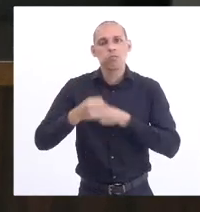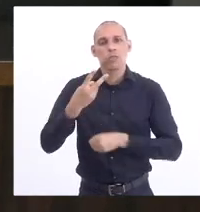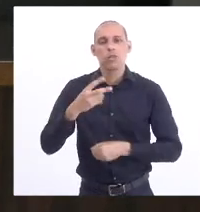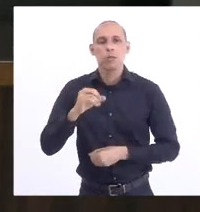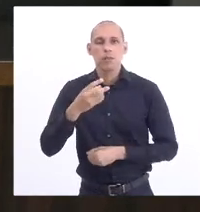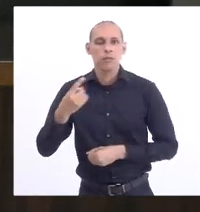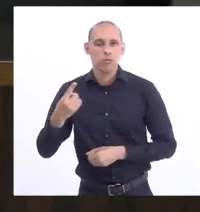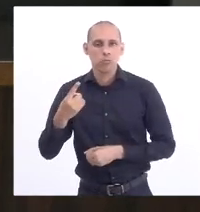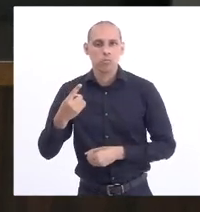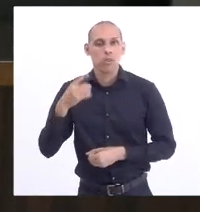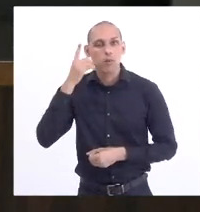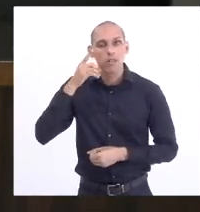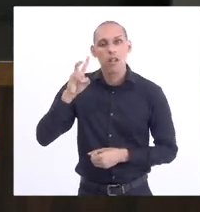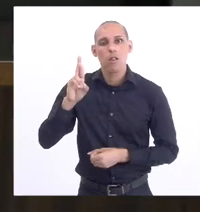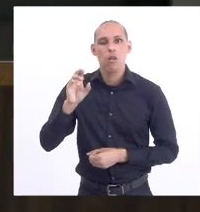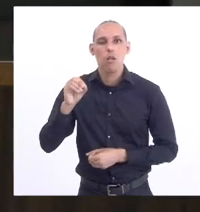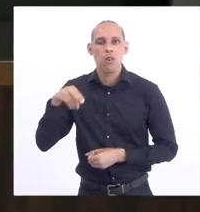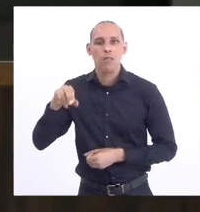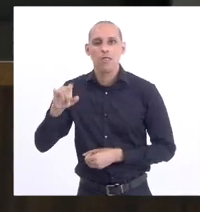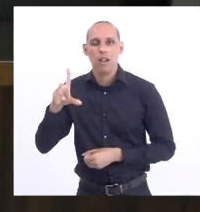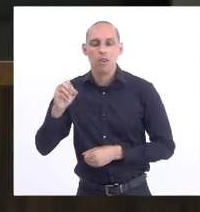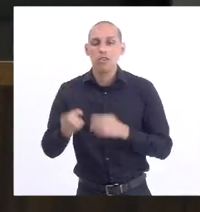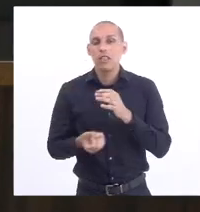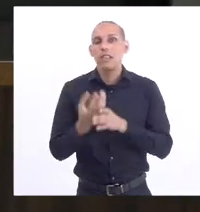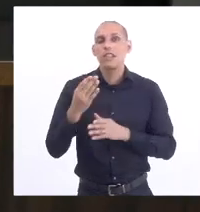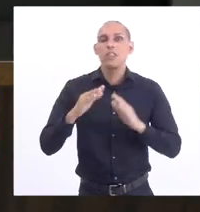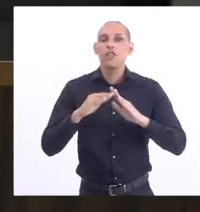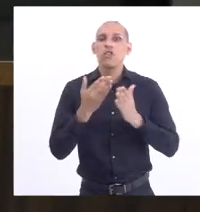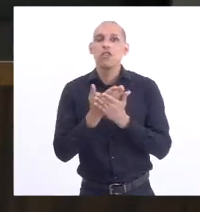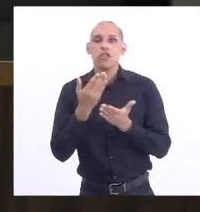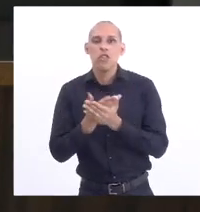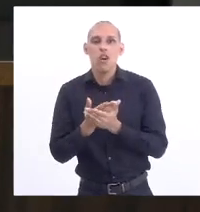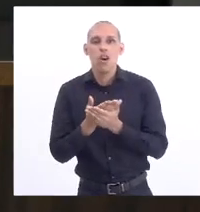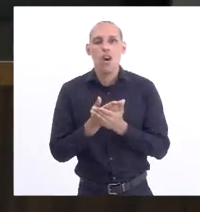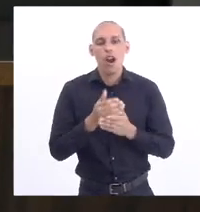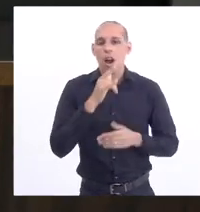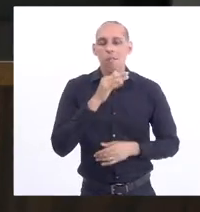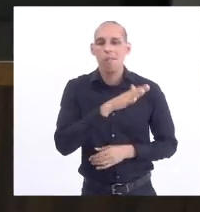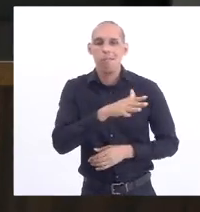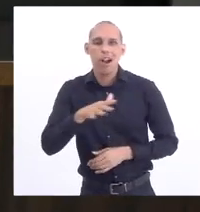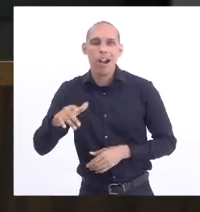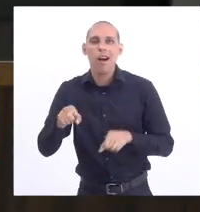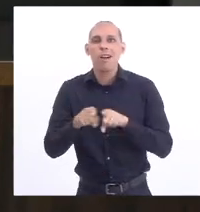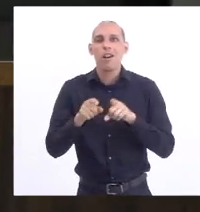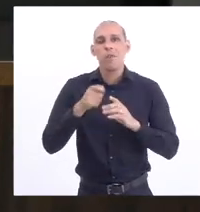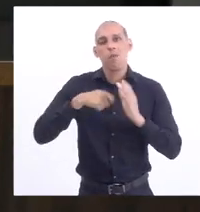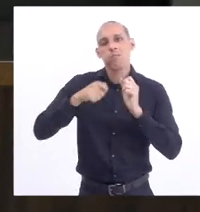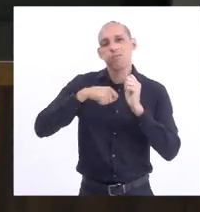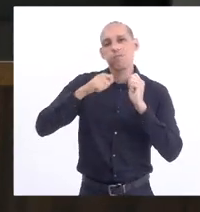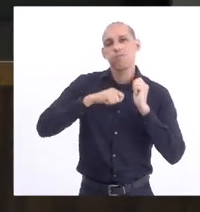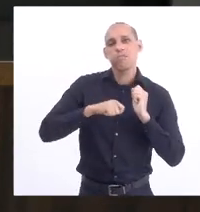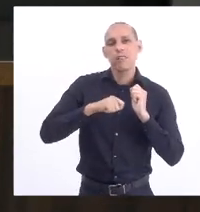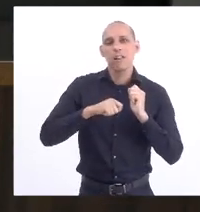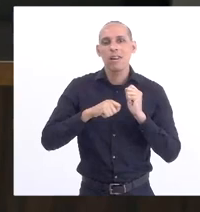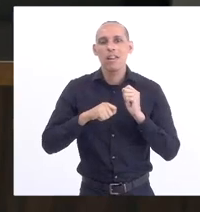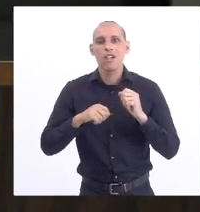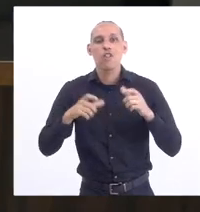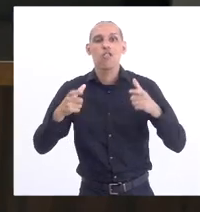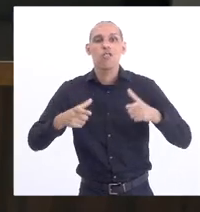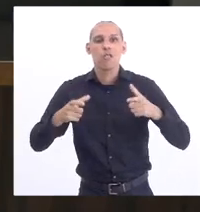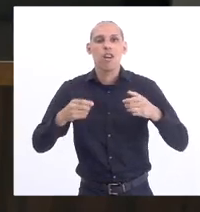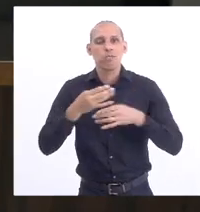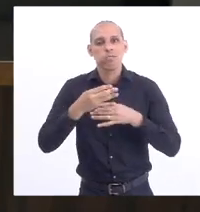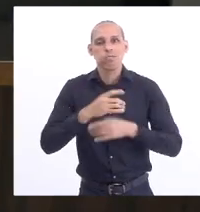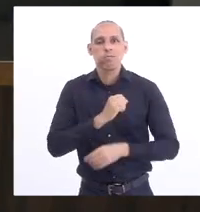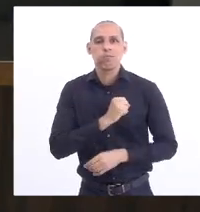Ronaldo Anquieta, que cria a Escola do Mar e Pesca no âmbito do município de São Gonçalo, conforme especifica e dá